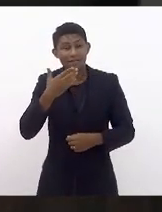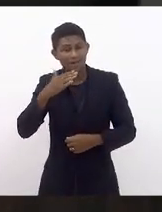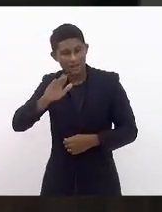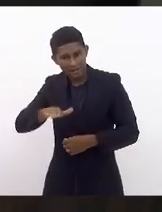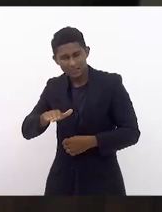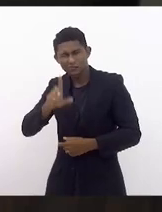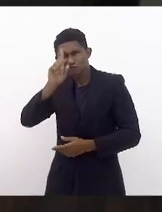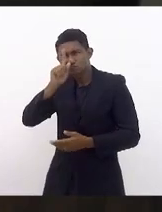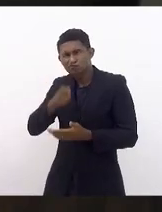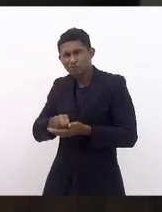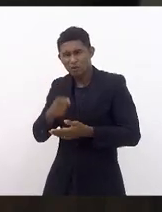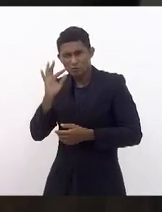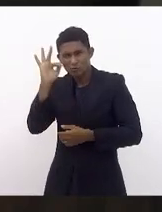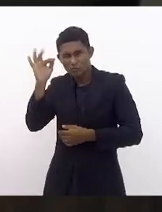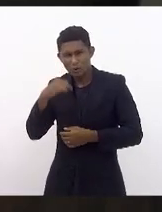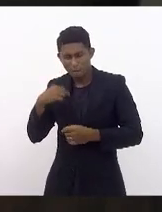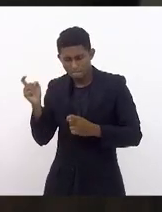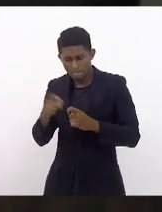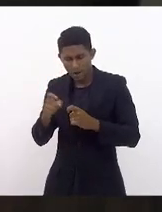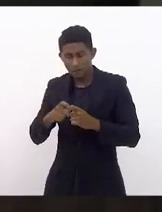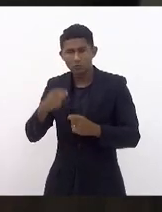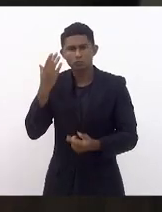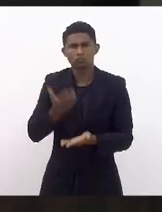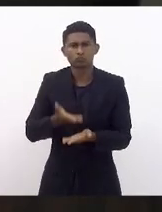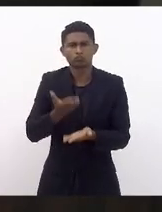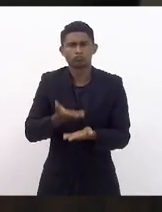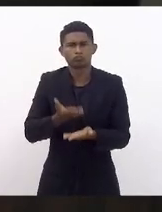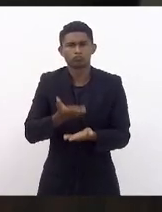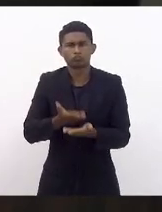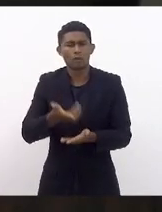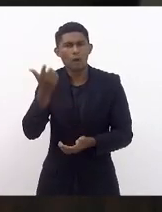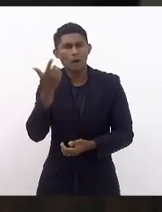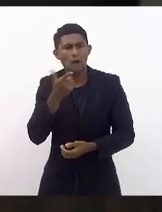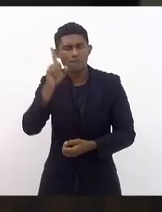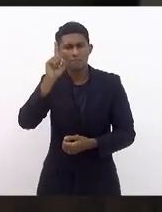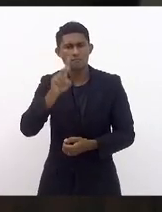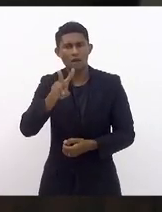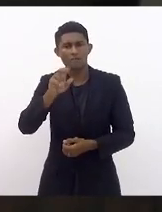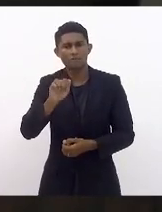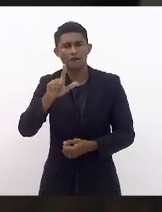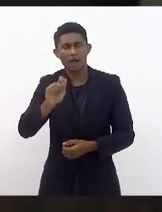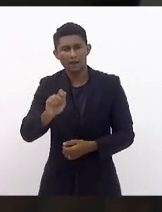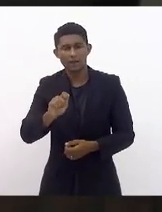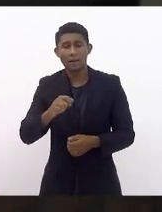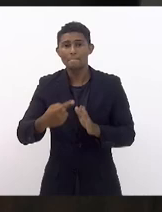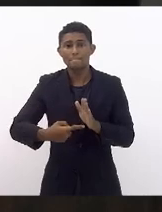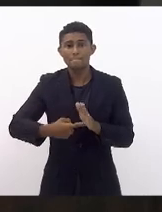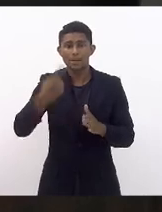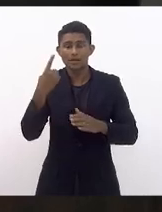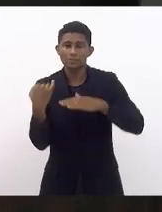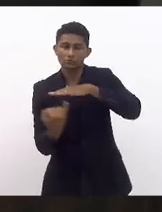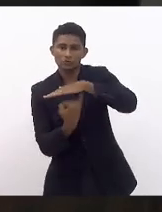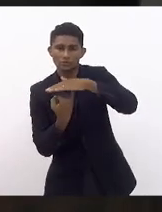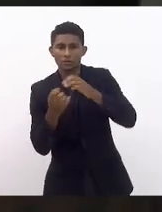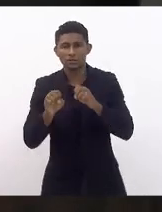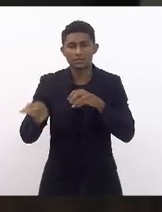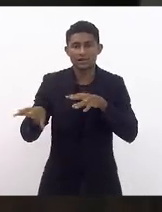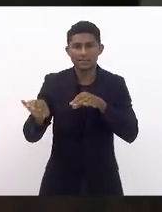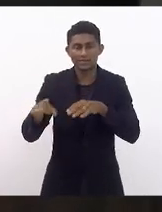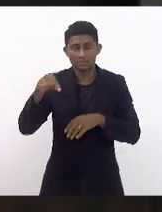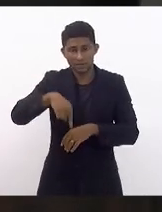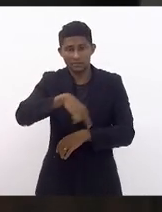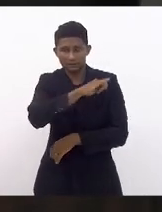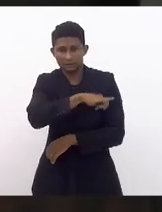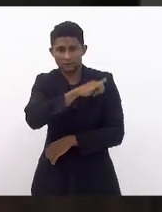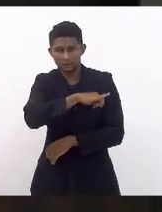afinco, conseguindo alcançar uma vaga na primeira instituição pública de medicina de sua época no estado do Rio de Janeiro.